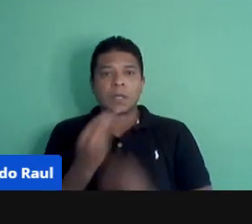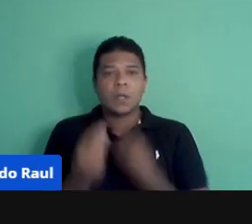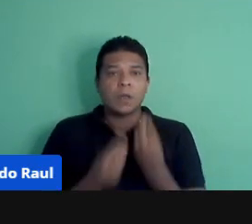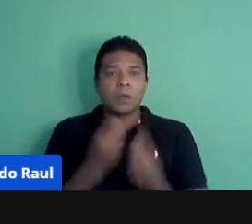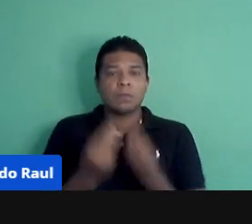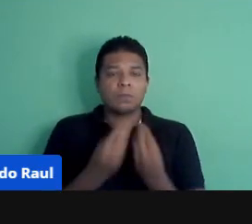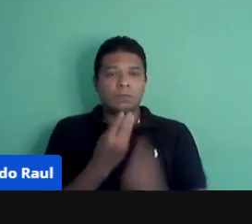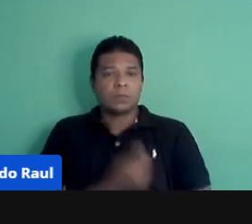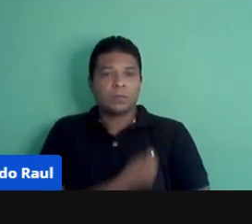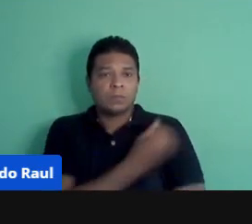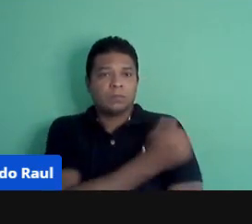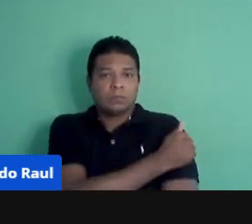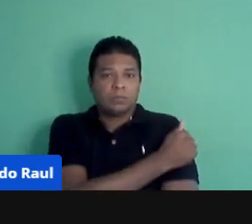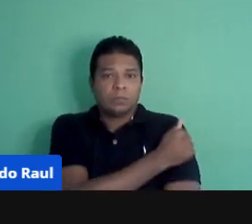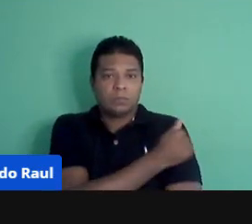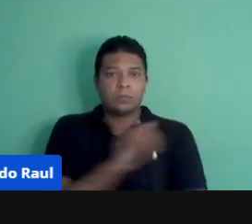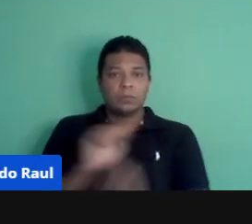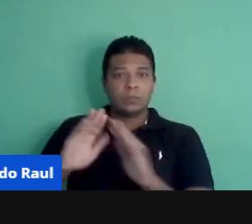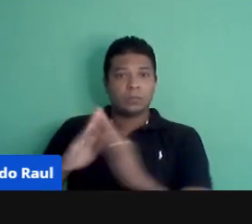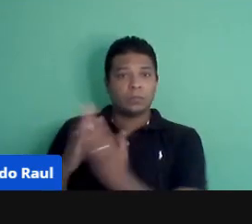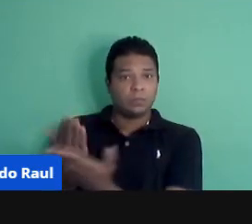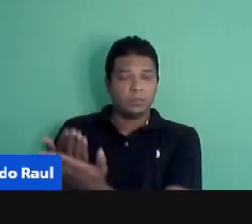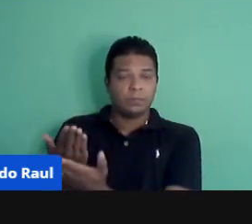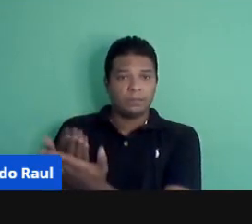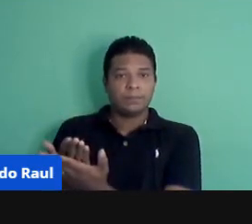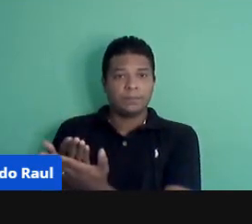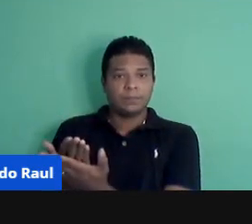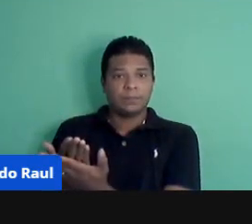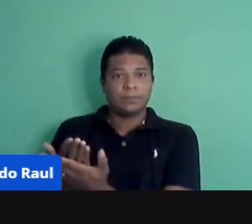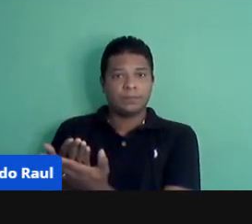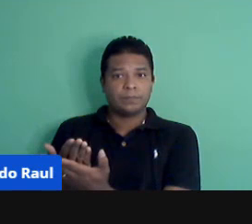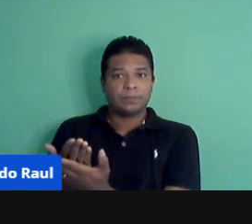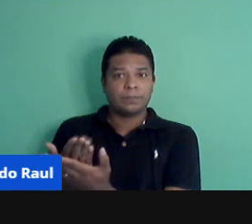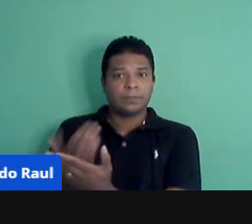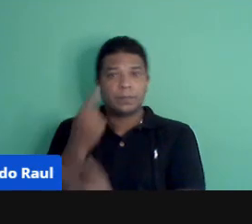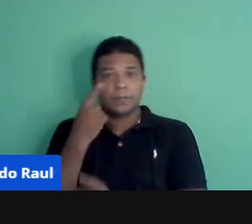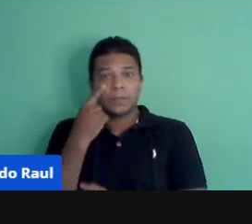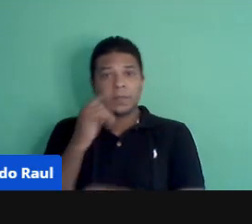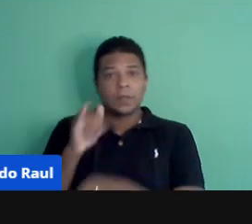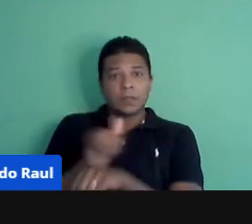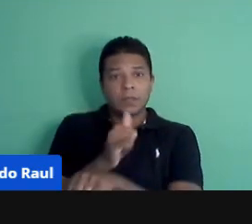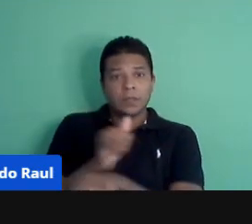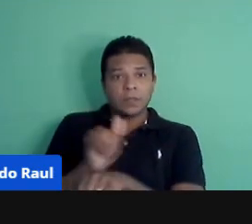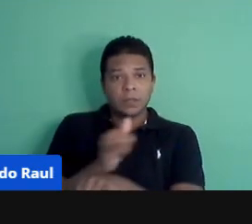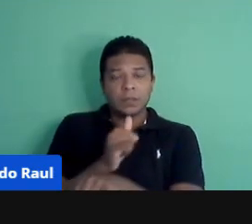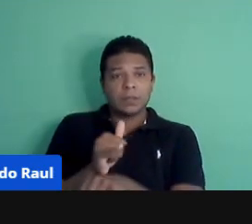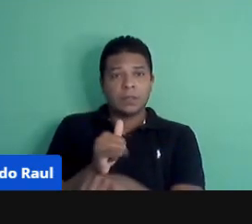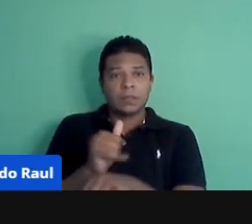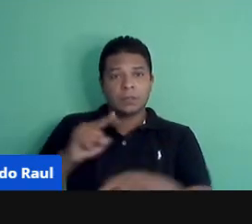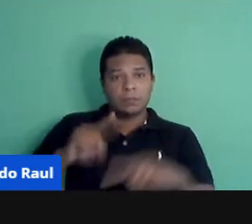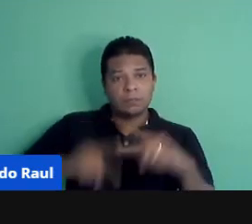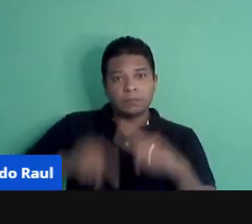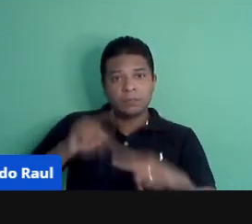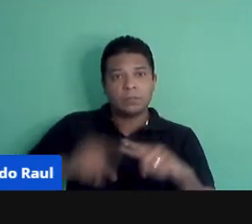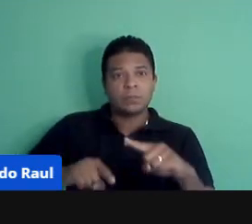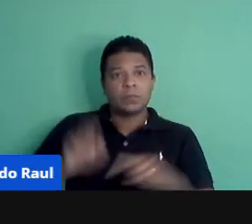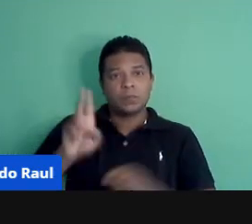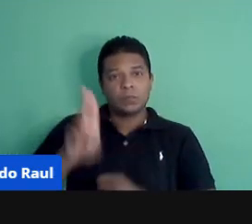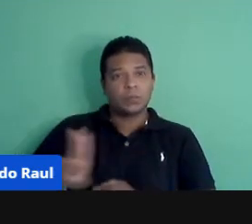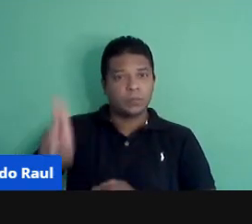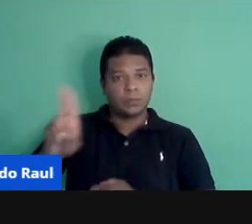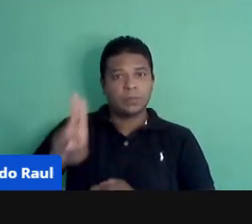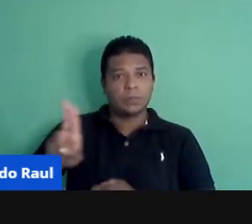do aluno e da escola, né, que vai determinar as estratégias, as ferramentas a serem